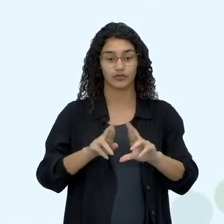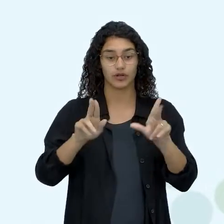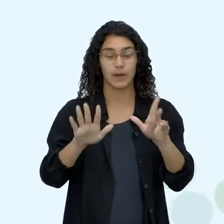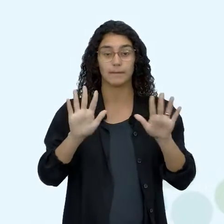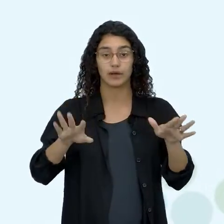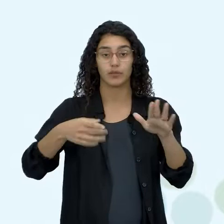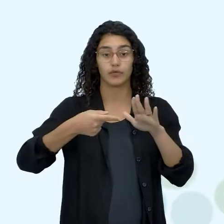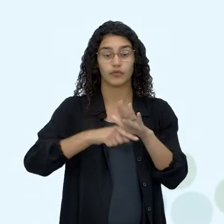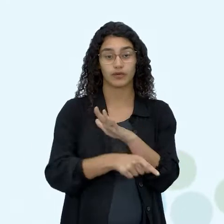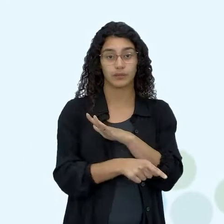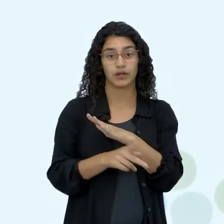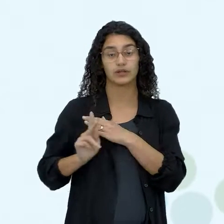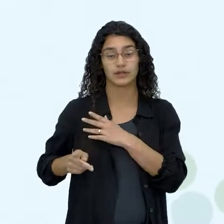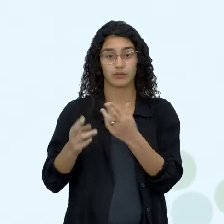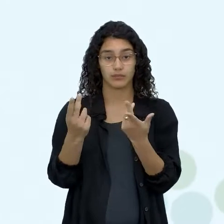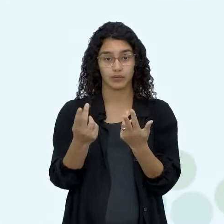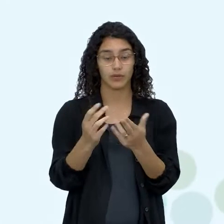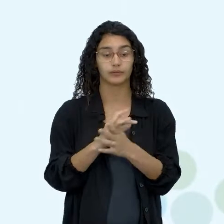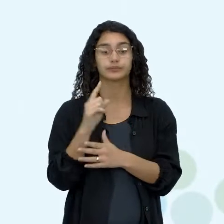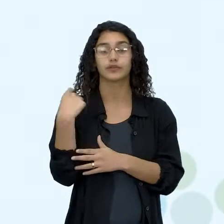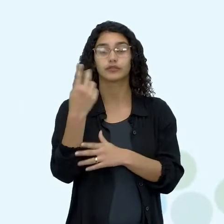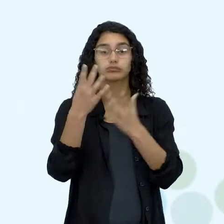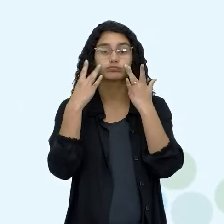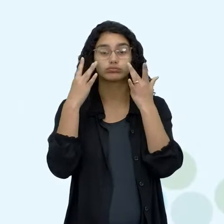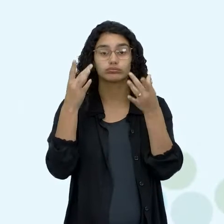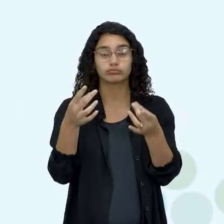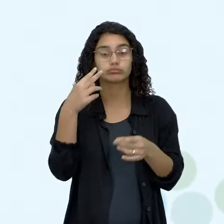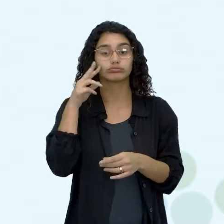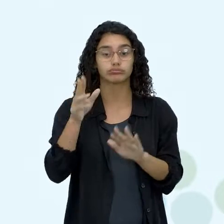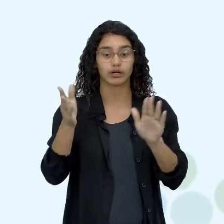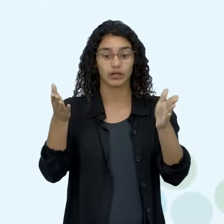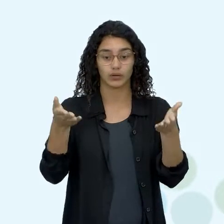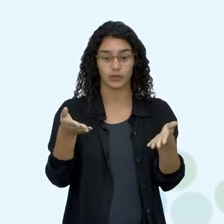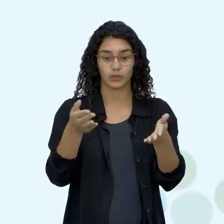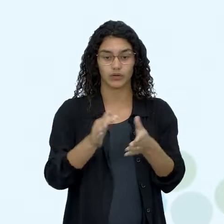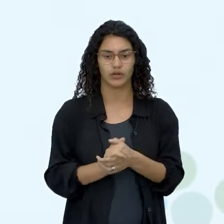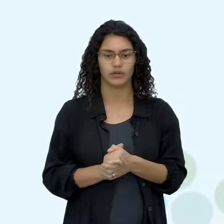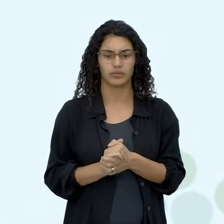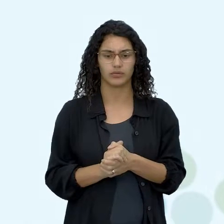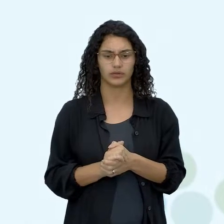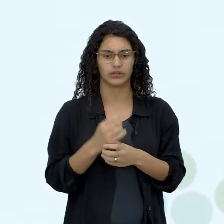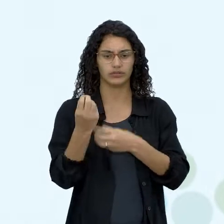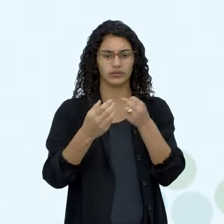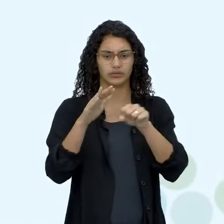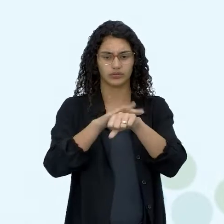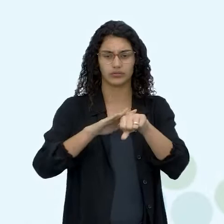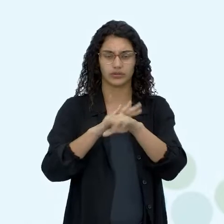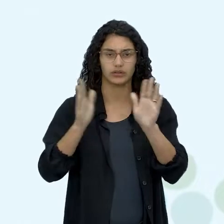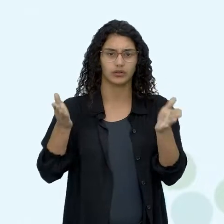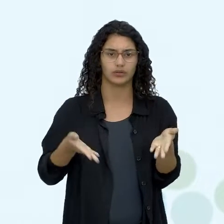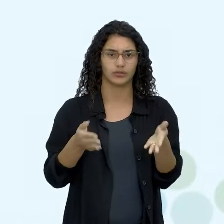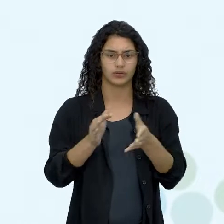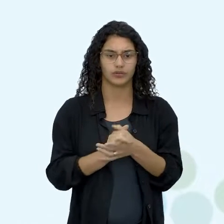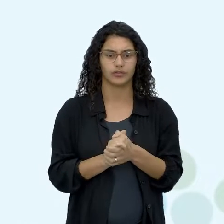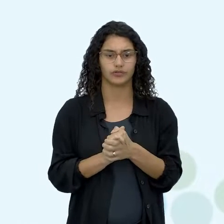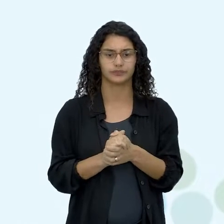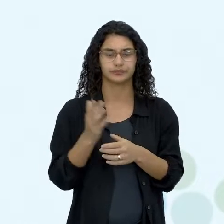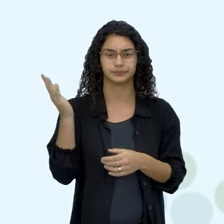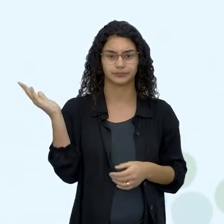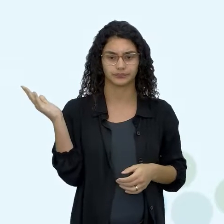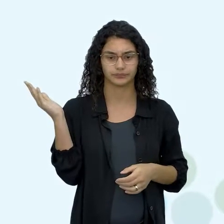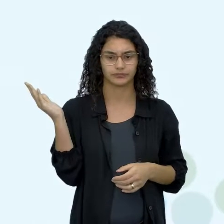mas o aprofundamento se mantém. Vamos dar uma olhada no que a gente vai conversar hoje. Olha lá, tá no